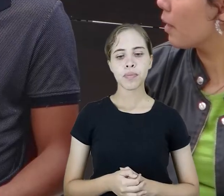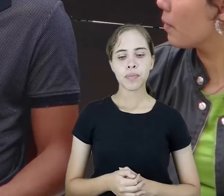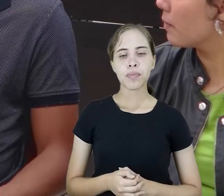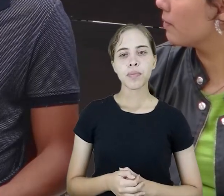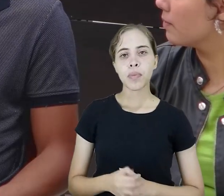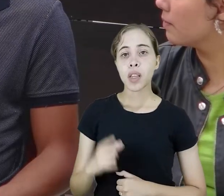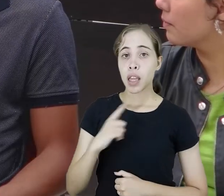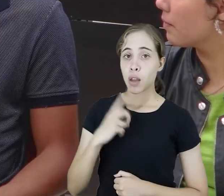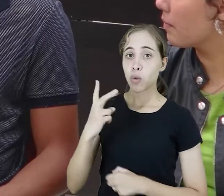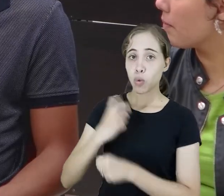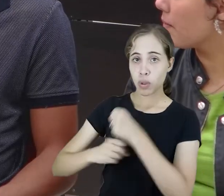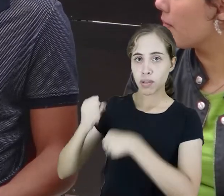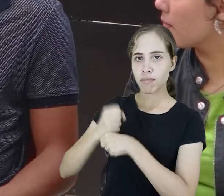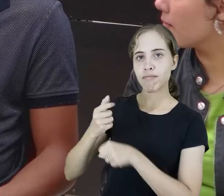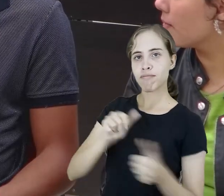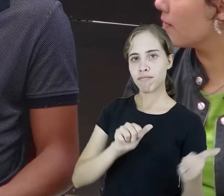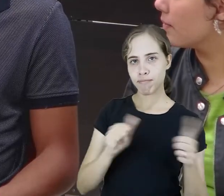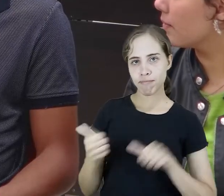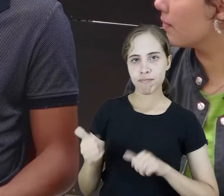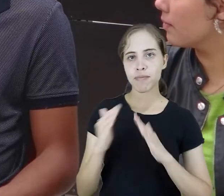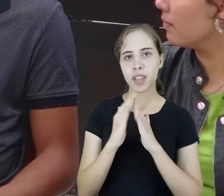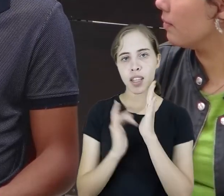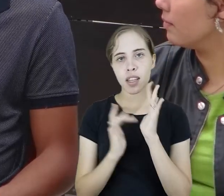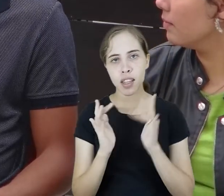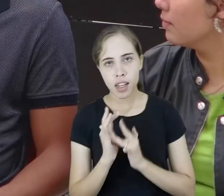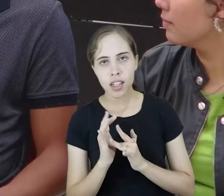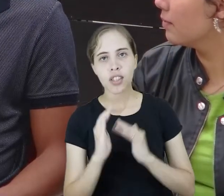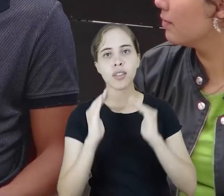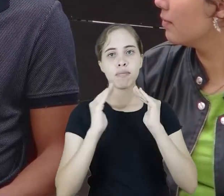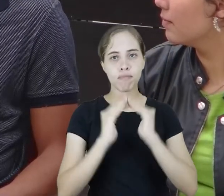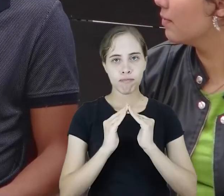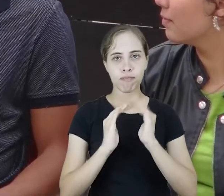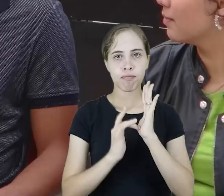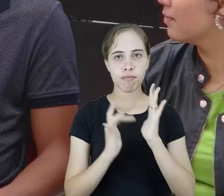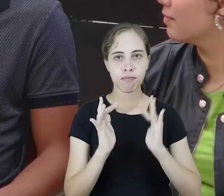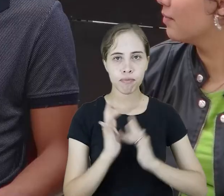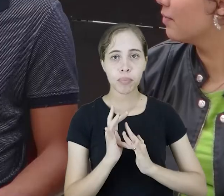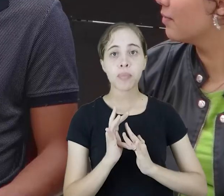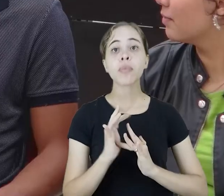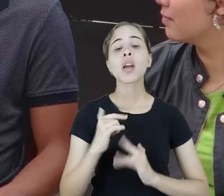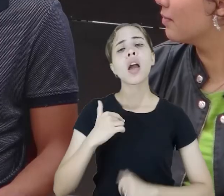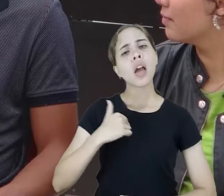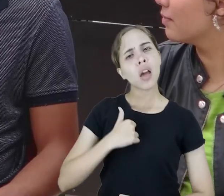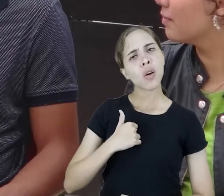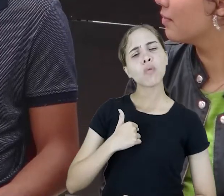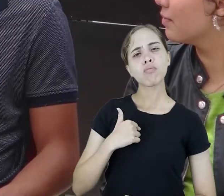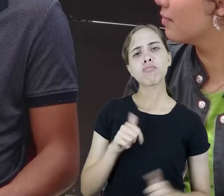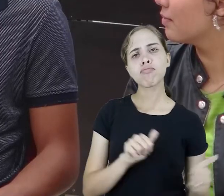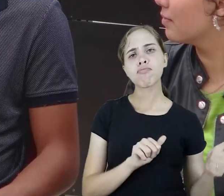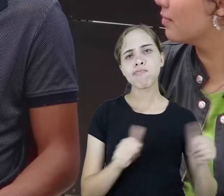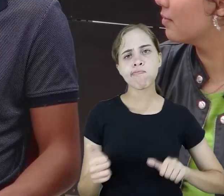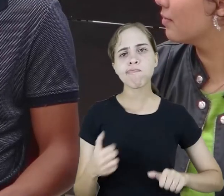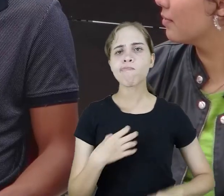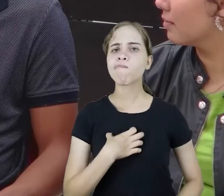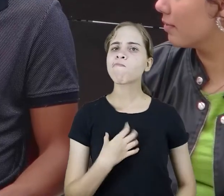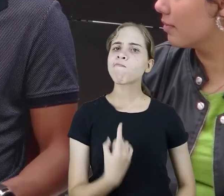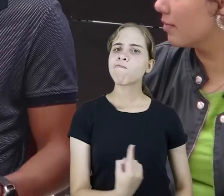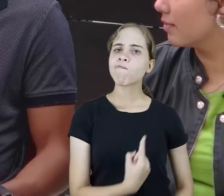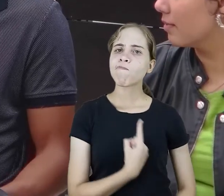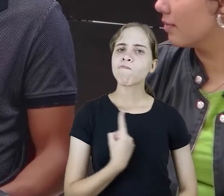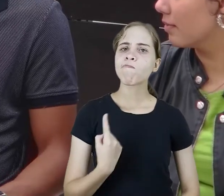Tem 2 anos que eu me batizei na igreja e assim que eu me batizei eu estava me sentindo um pouco sozinho, porque eu não